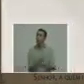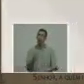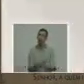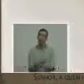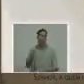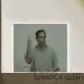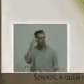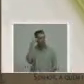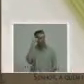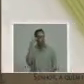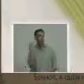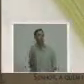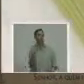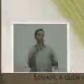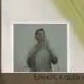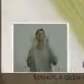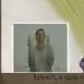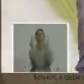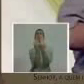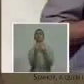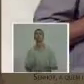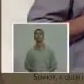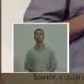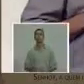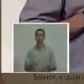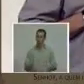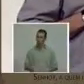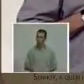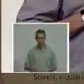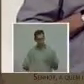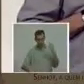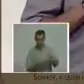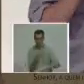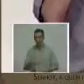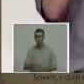Quantas famílias estão se preparando cada dia para a derrota?